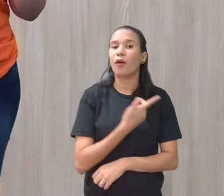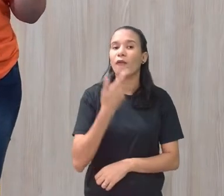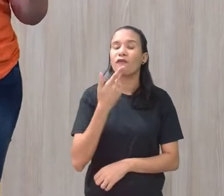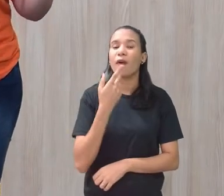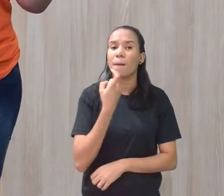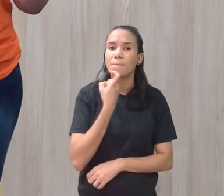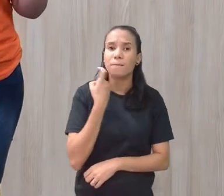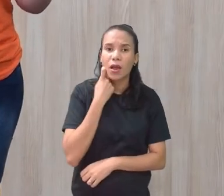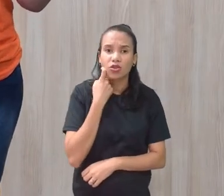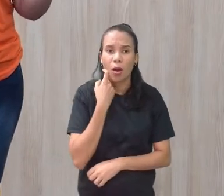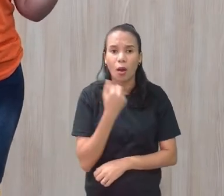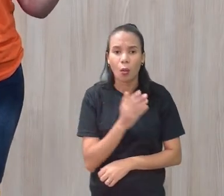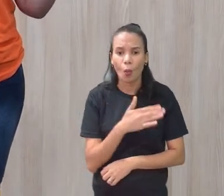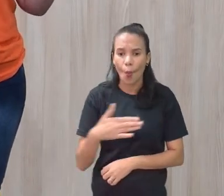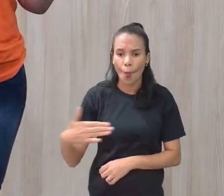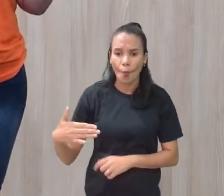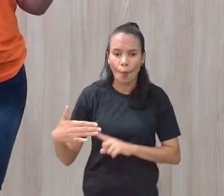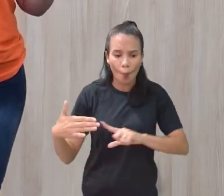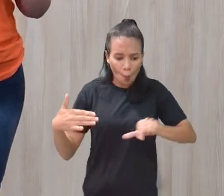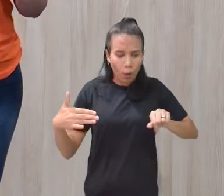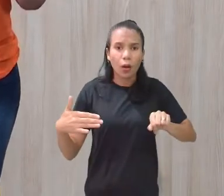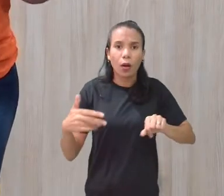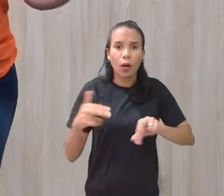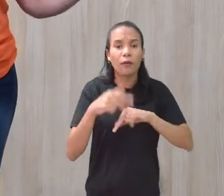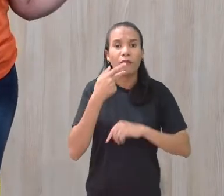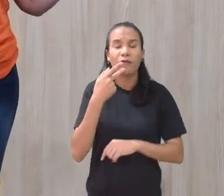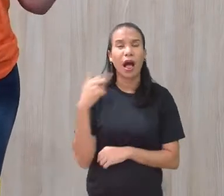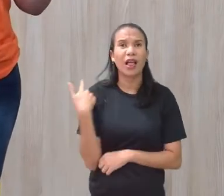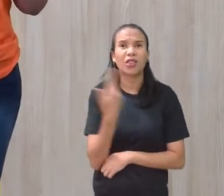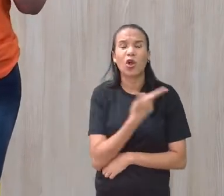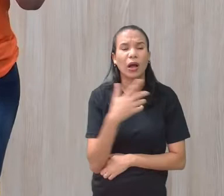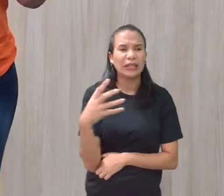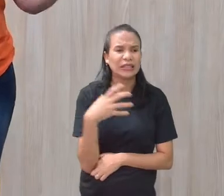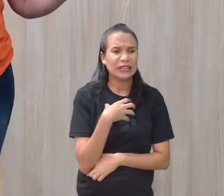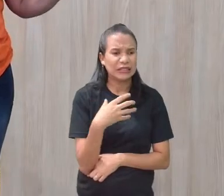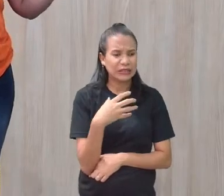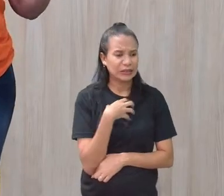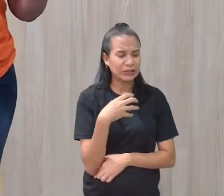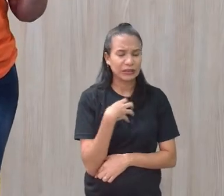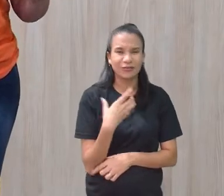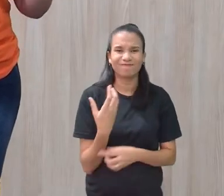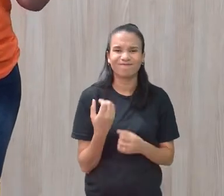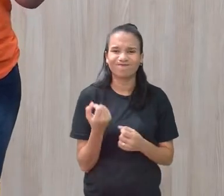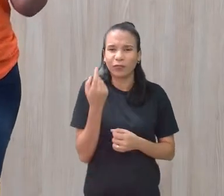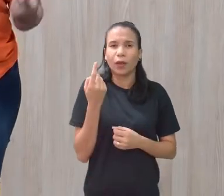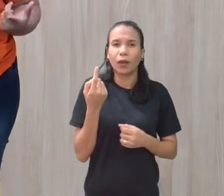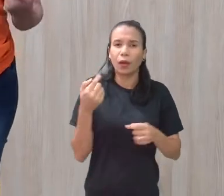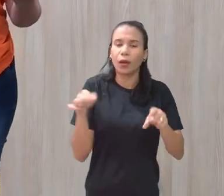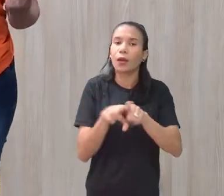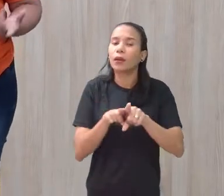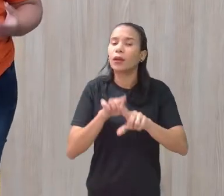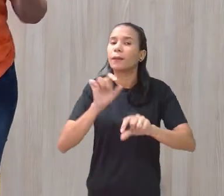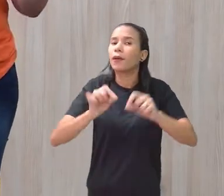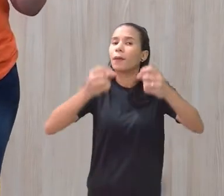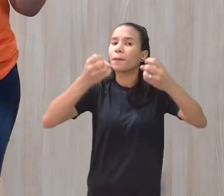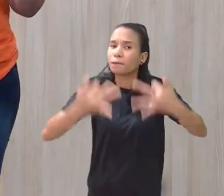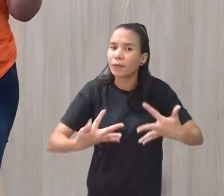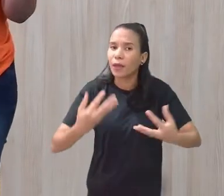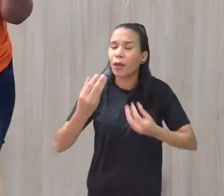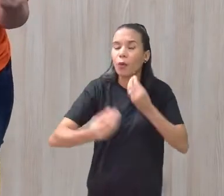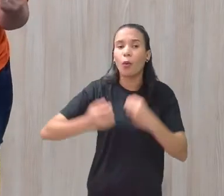fora d'água, além de dizer que a gente, em alguma situação, tem um desconforto, a gente está querendo falar